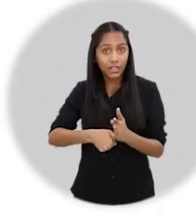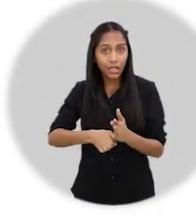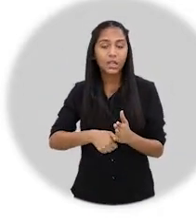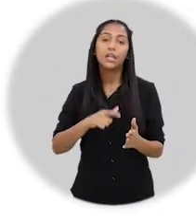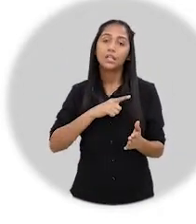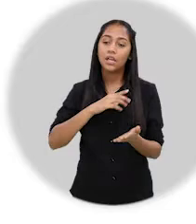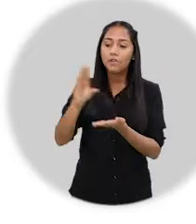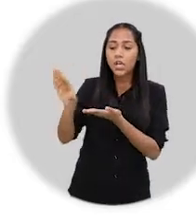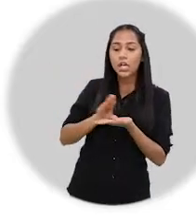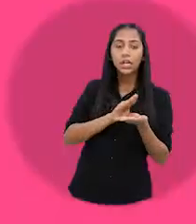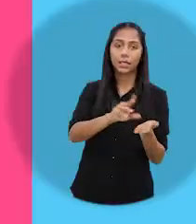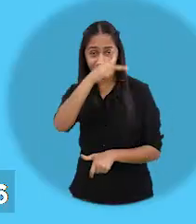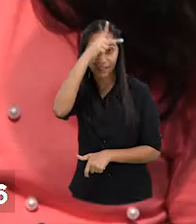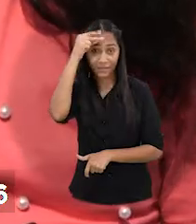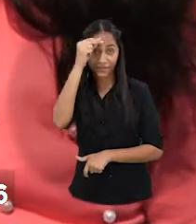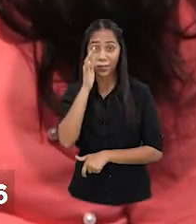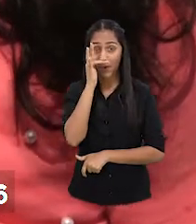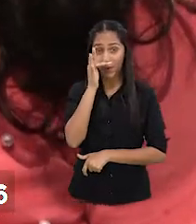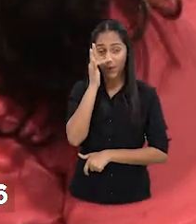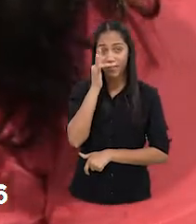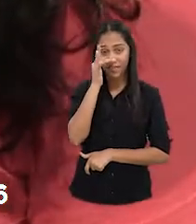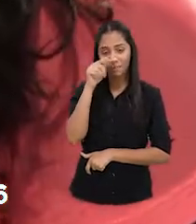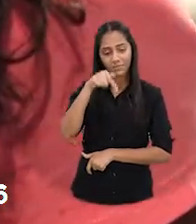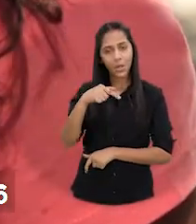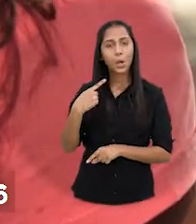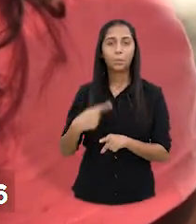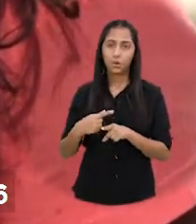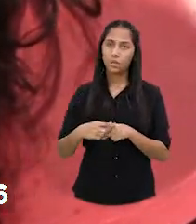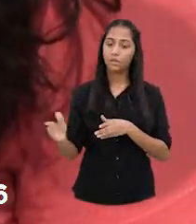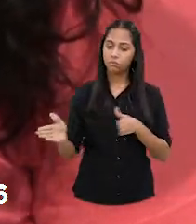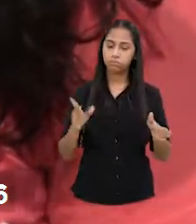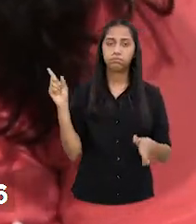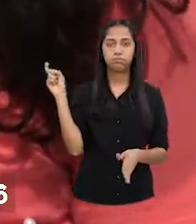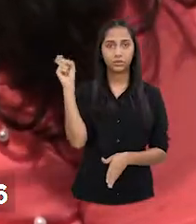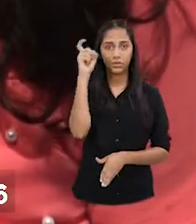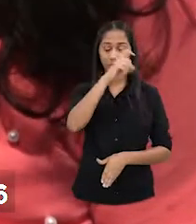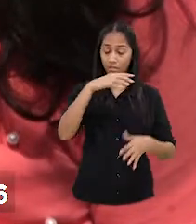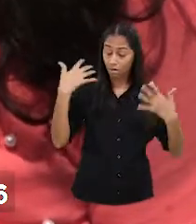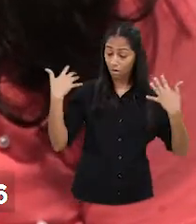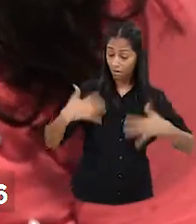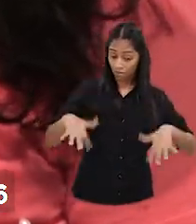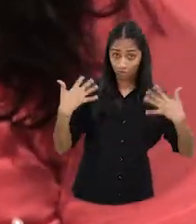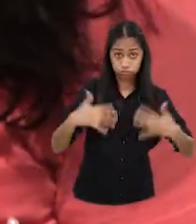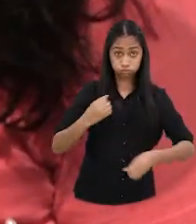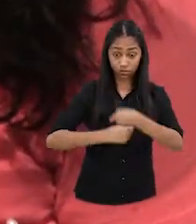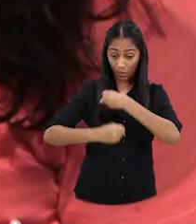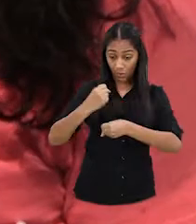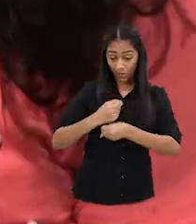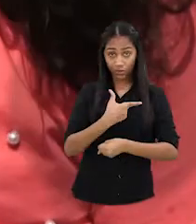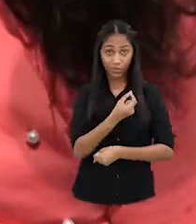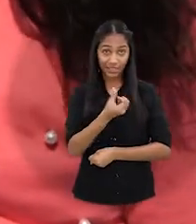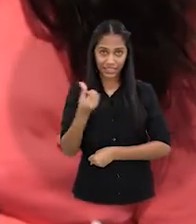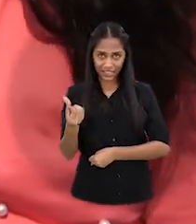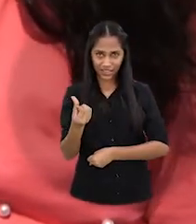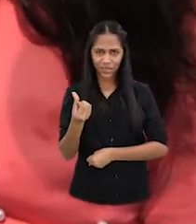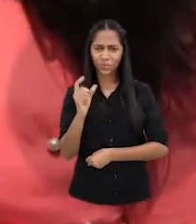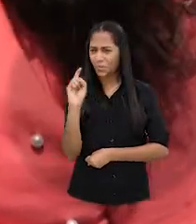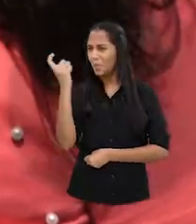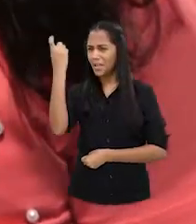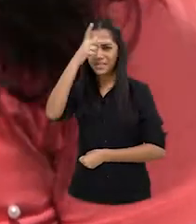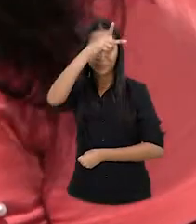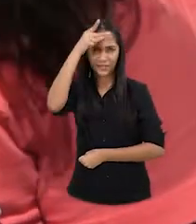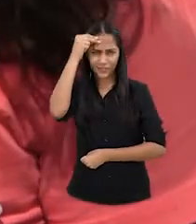recuperei o crédito do município. Porque a gente passou por um aperto muito grande no ano de 2016, quando era o